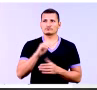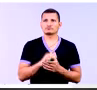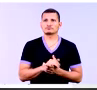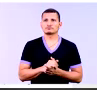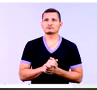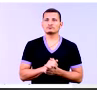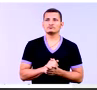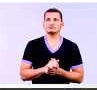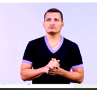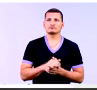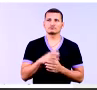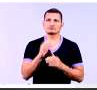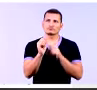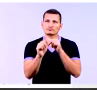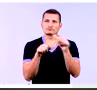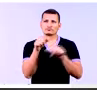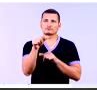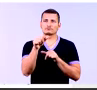Vamos atualizar.